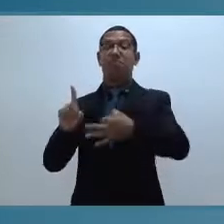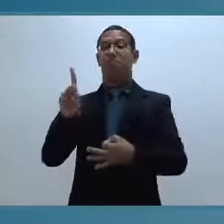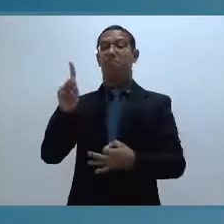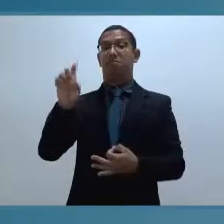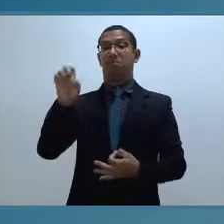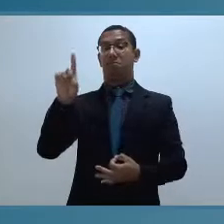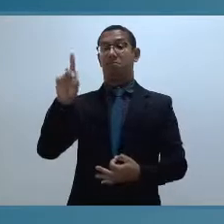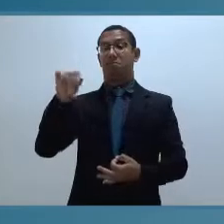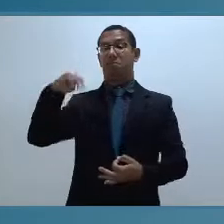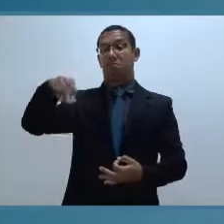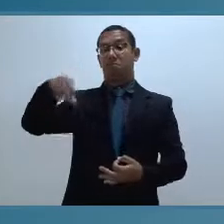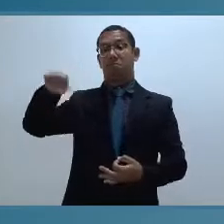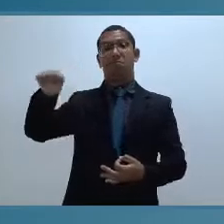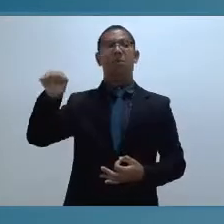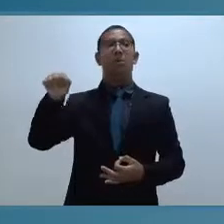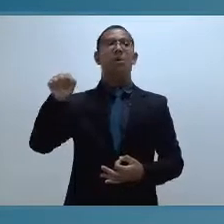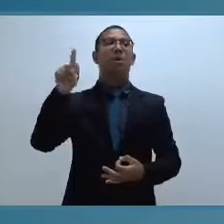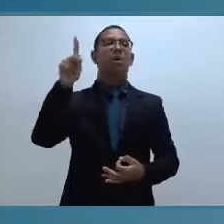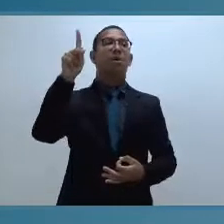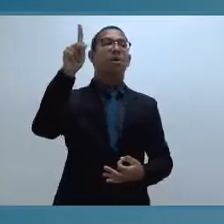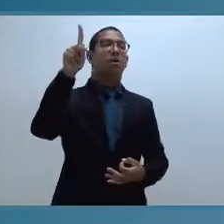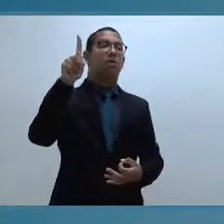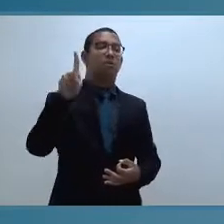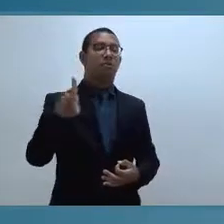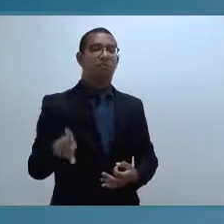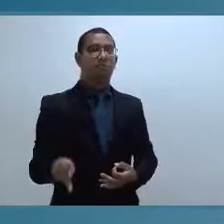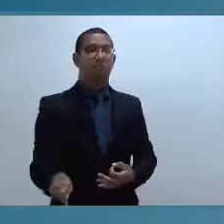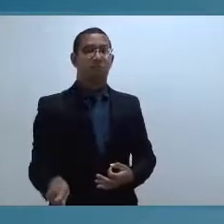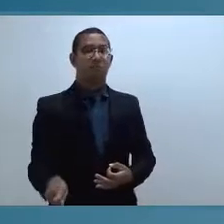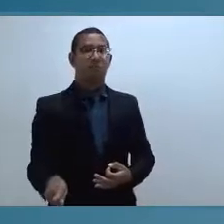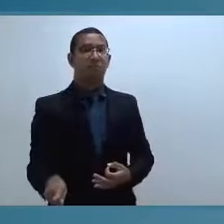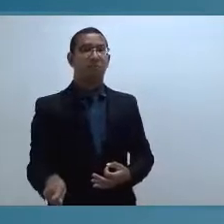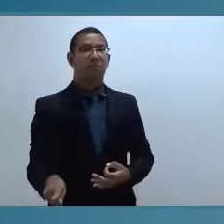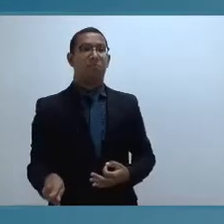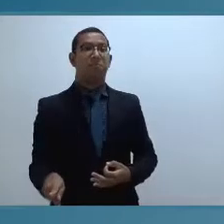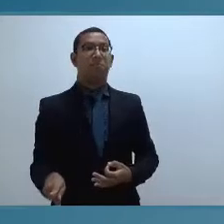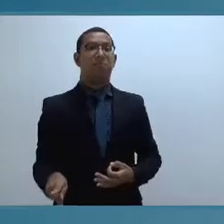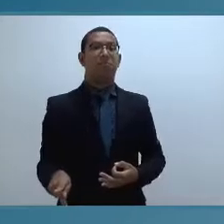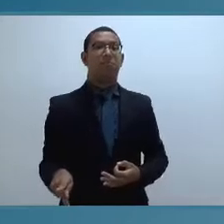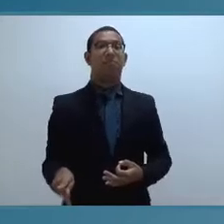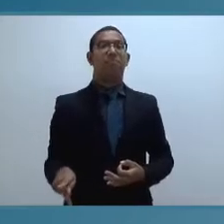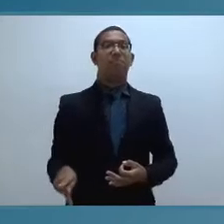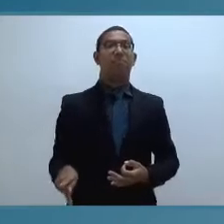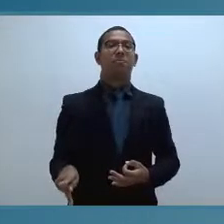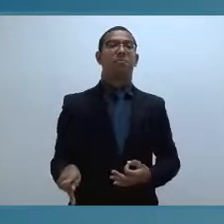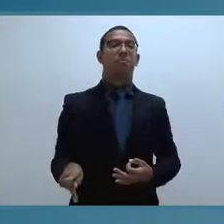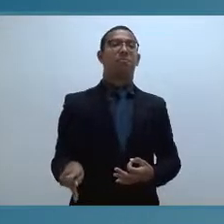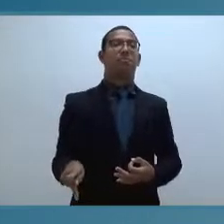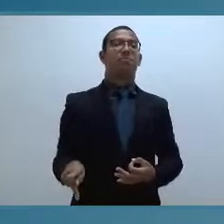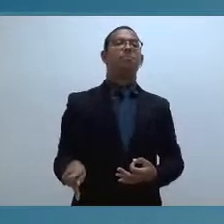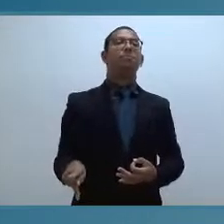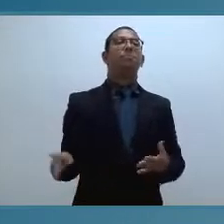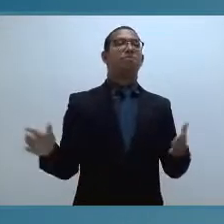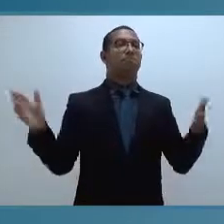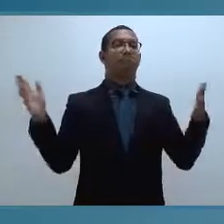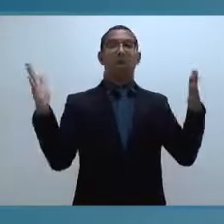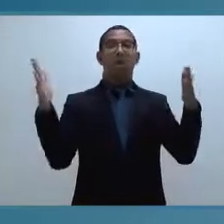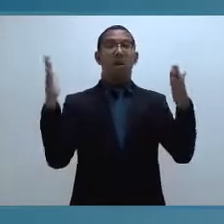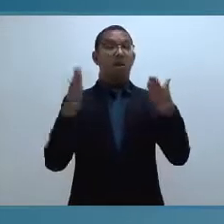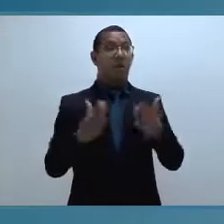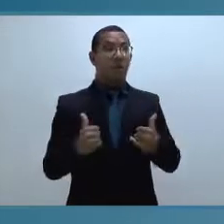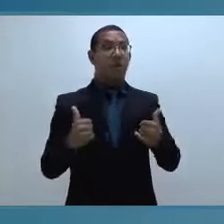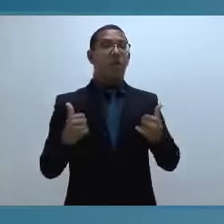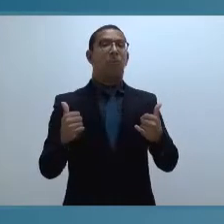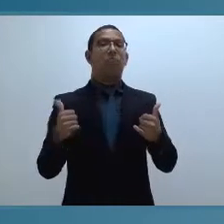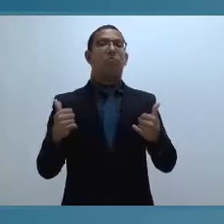Presidente, ante a ausência de justificativa da excepcionalidade do pedido, eu acompanho